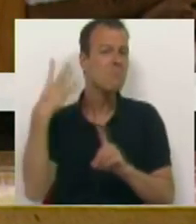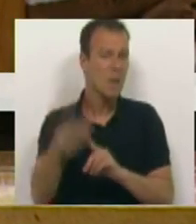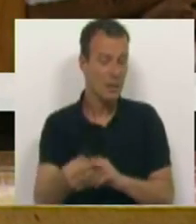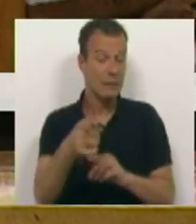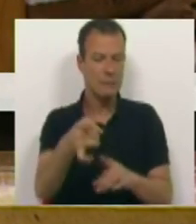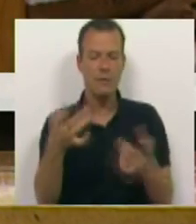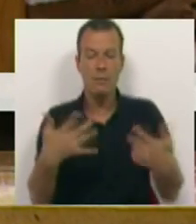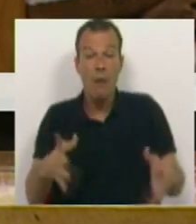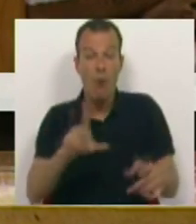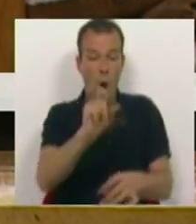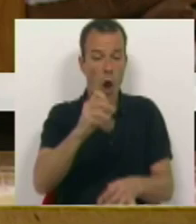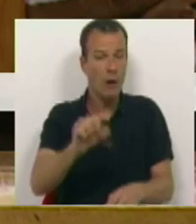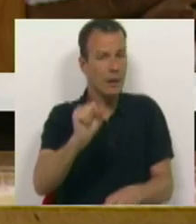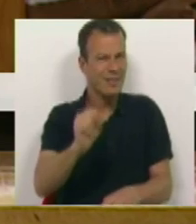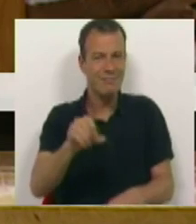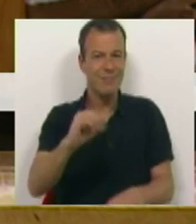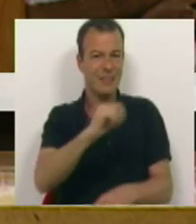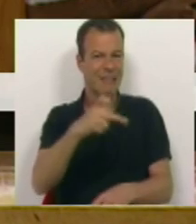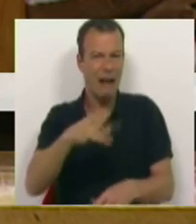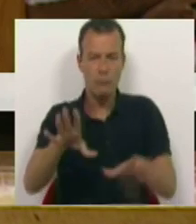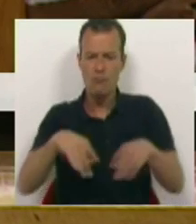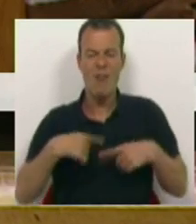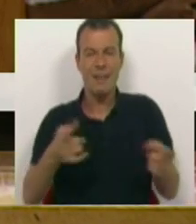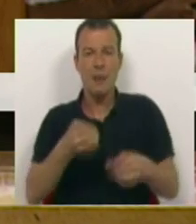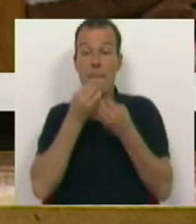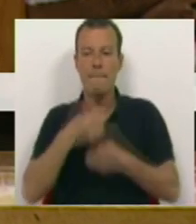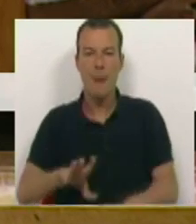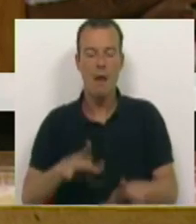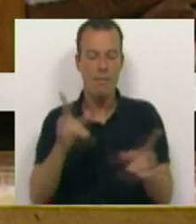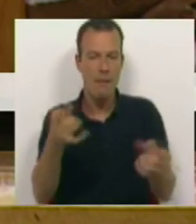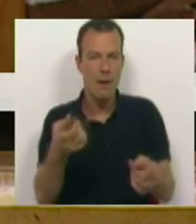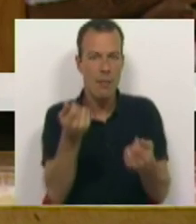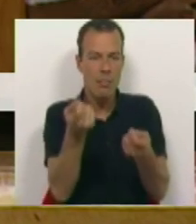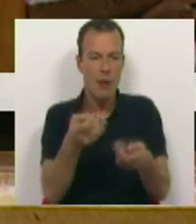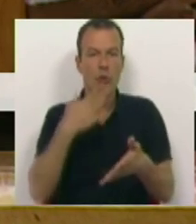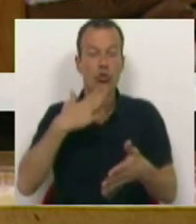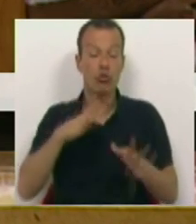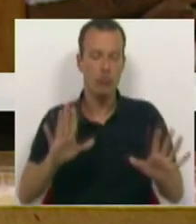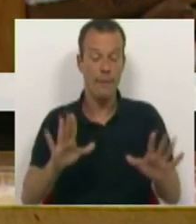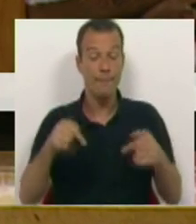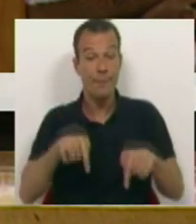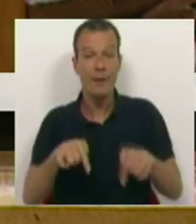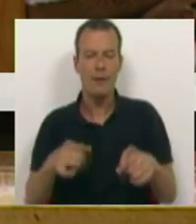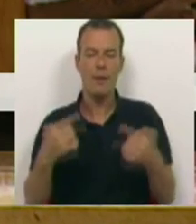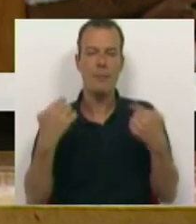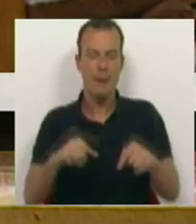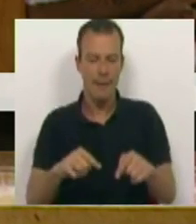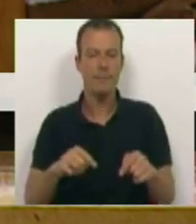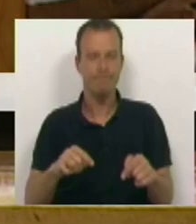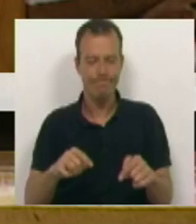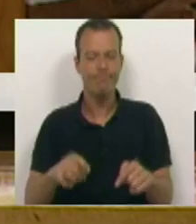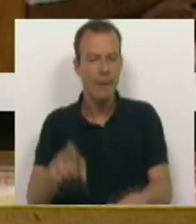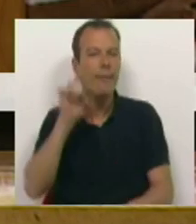quer assumir as perdas de uma carteira de 8.000 milhões de empréstimos duvidosos. E é aqui então que entra